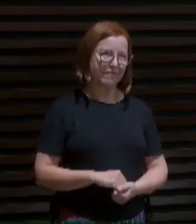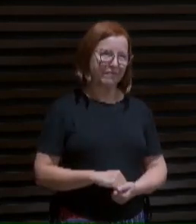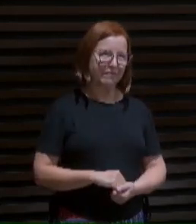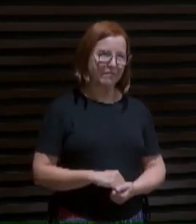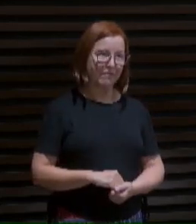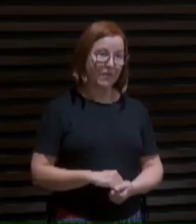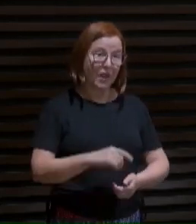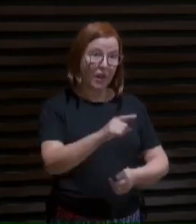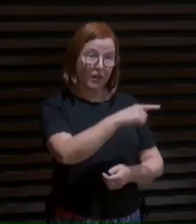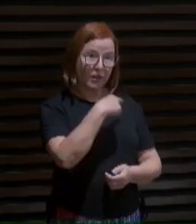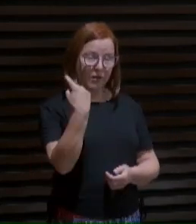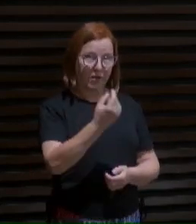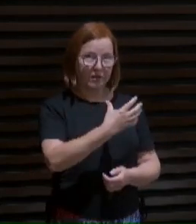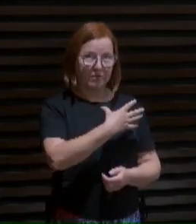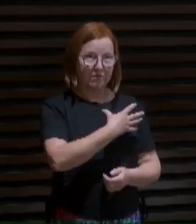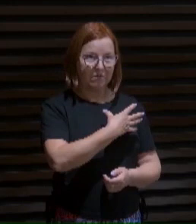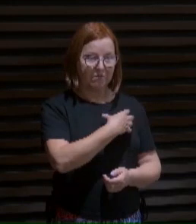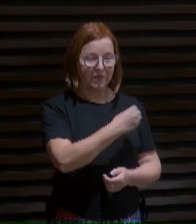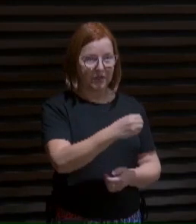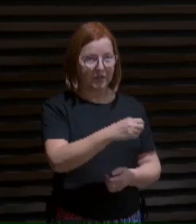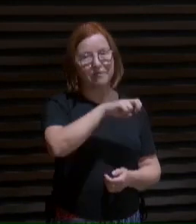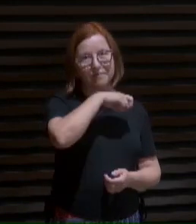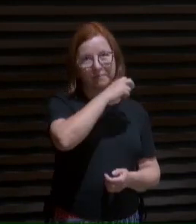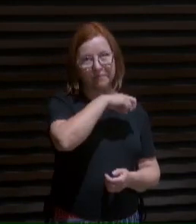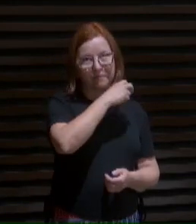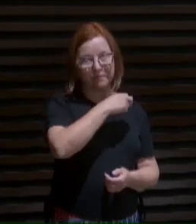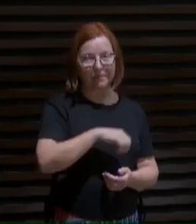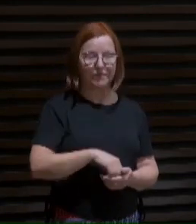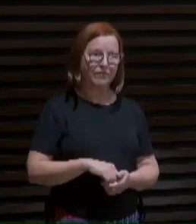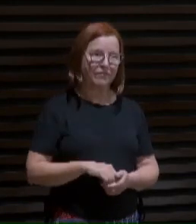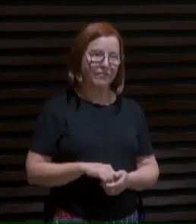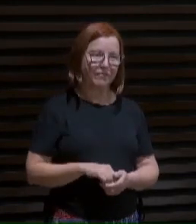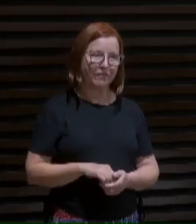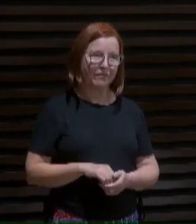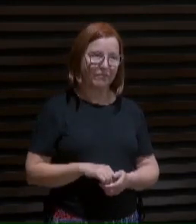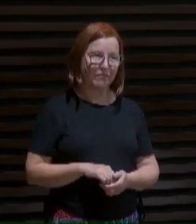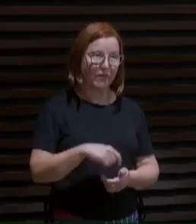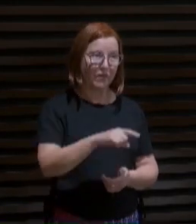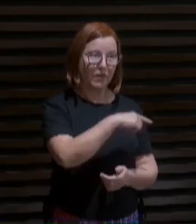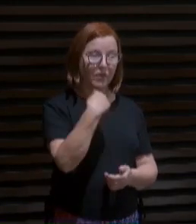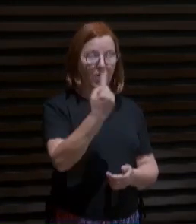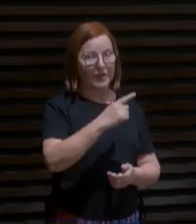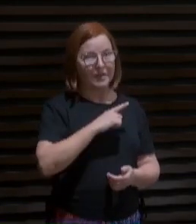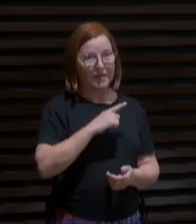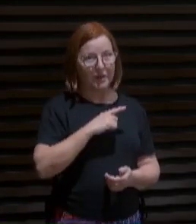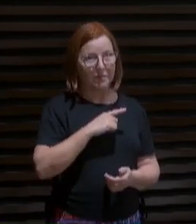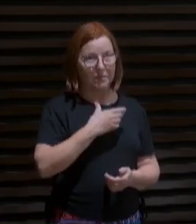Nós somos a raça da víbora. Nós temos como pai o